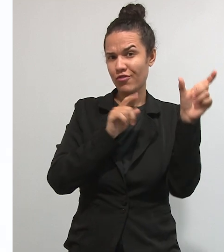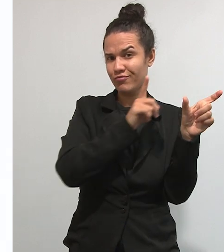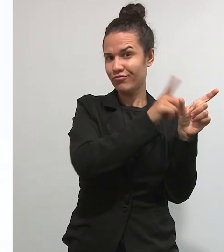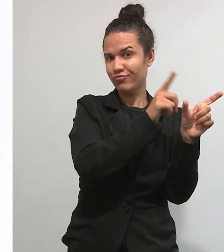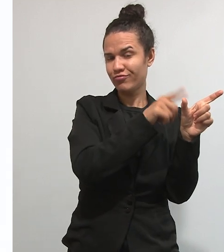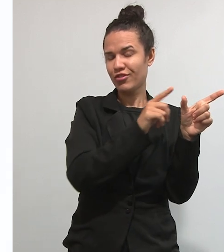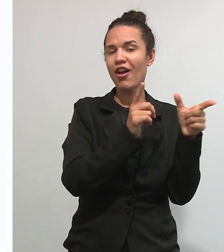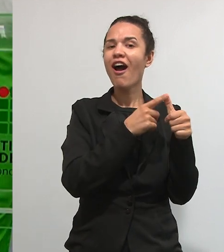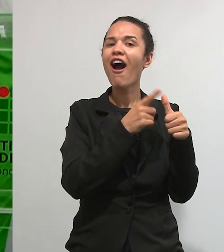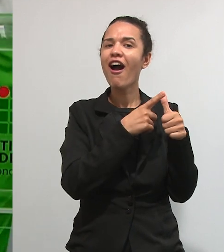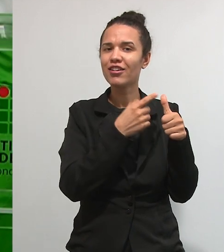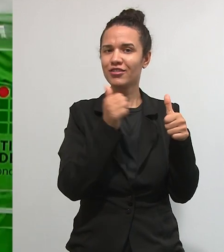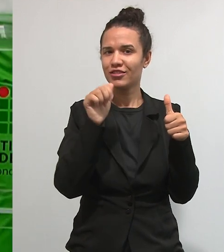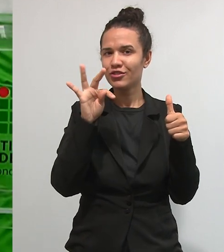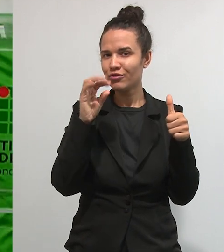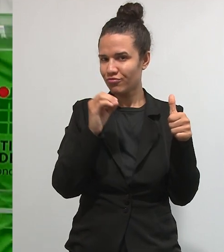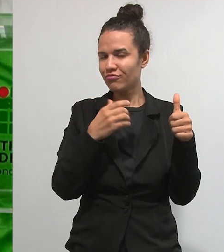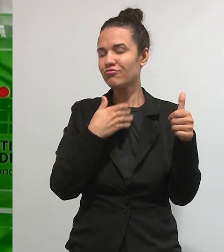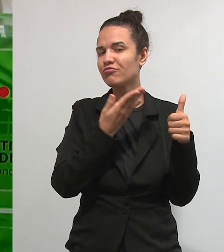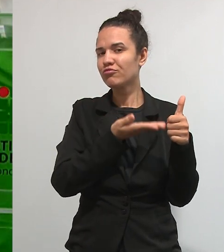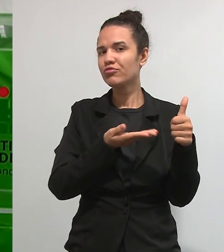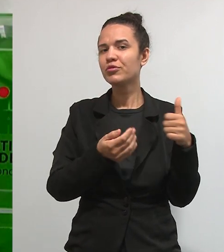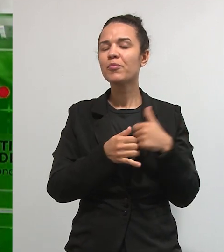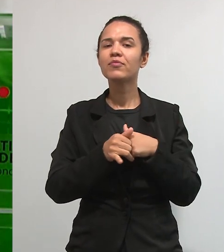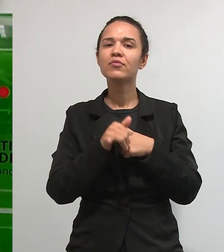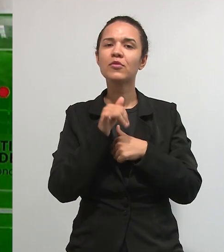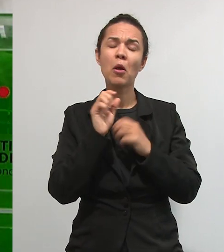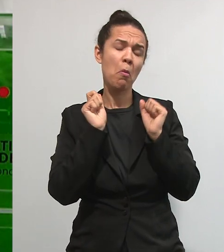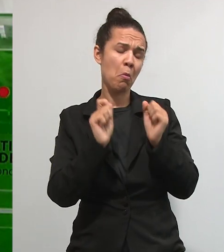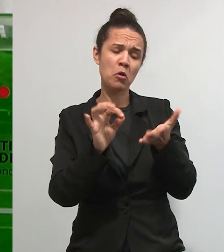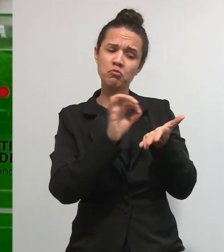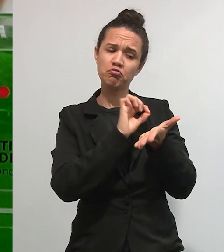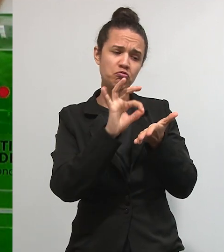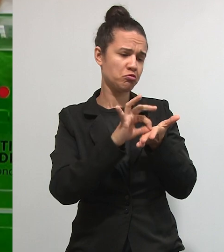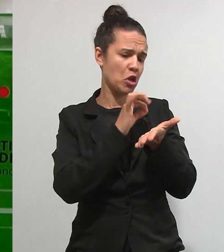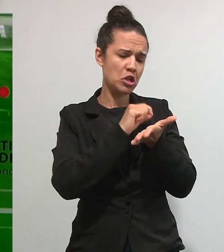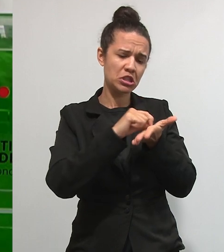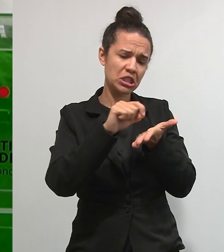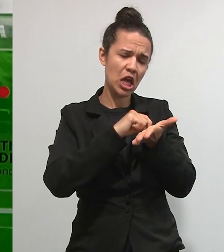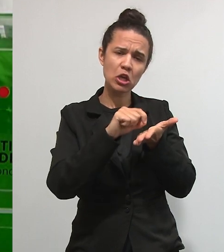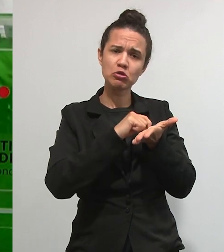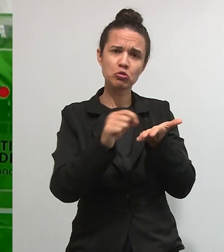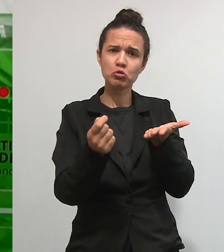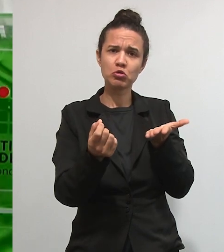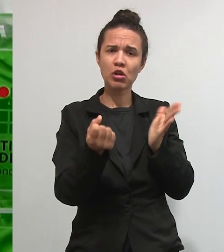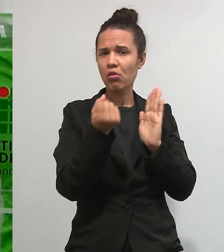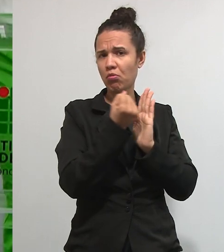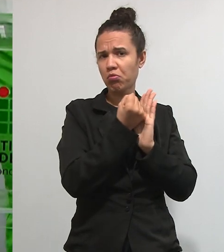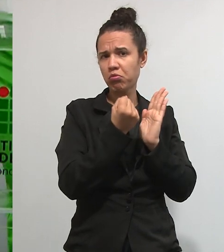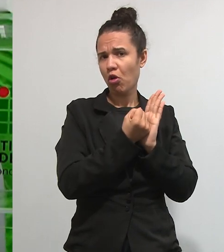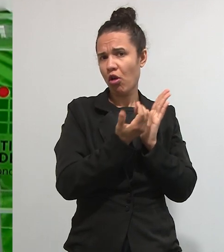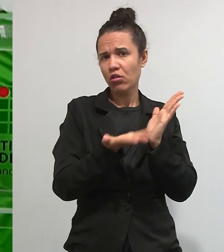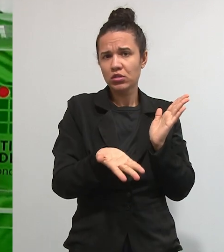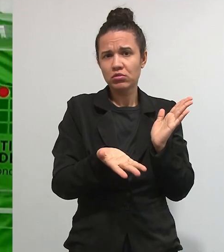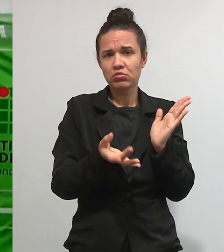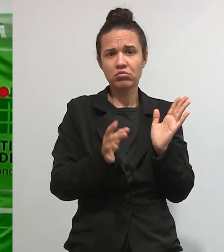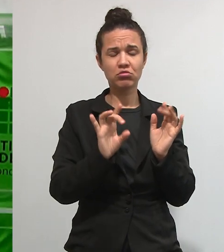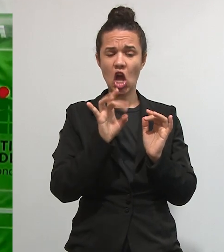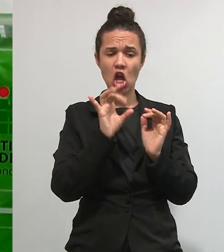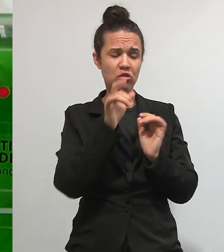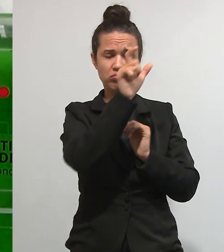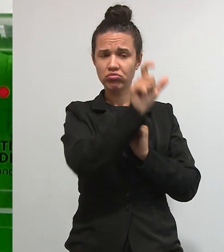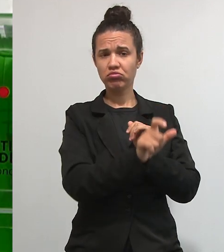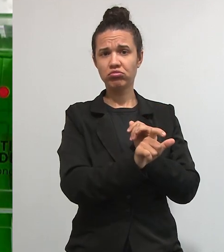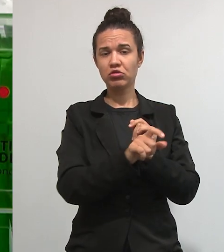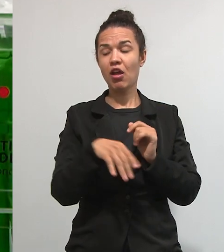contábil? O ato contábil podia ser, inclusive, um simples assinatura de um contrato. Ele é um